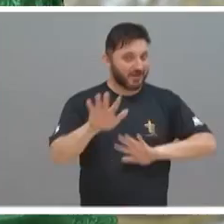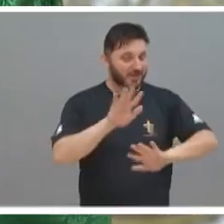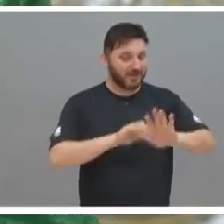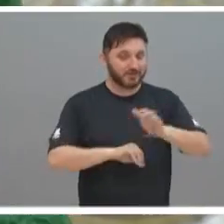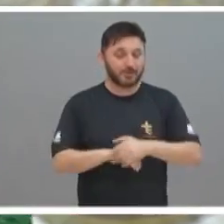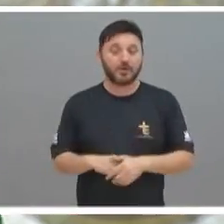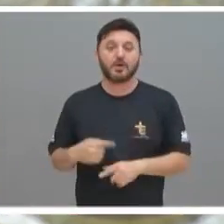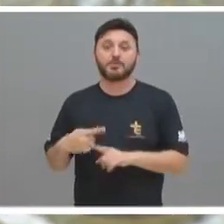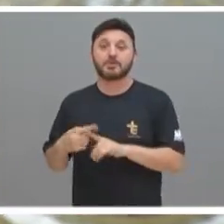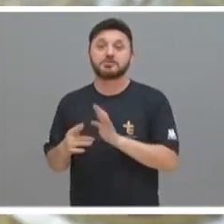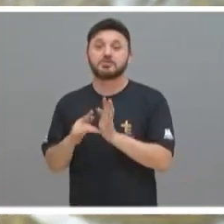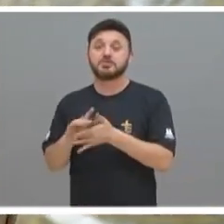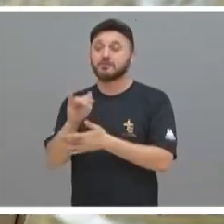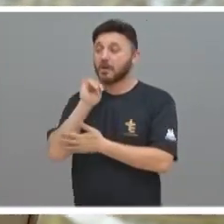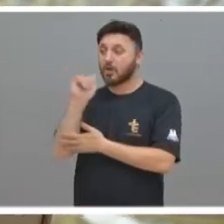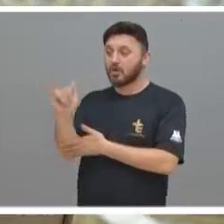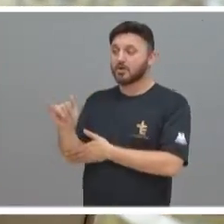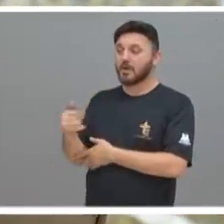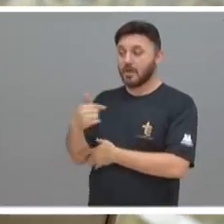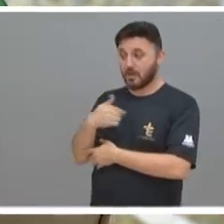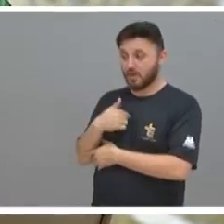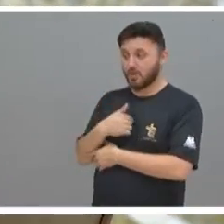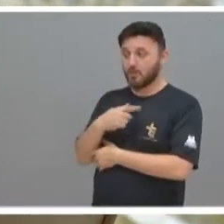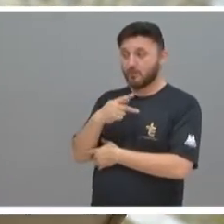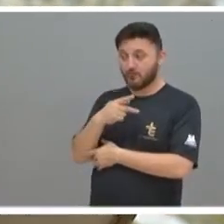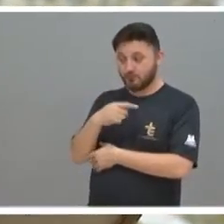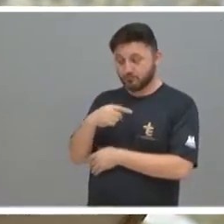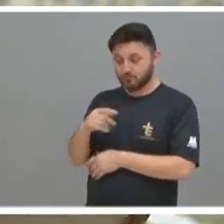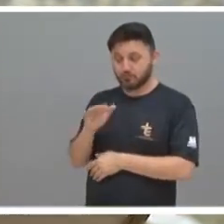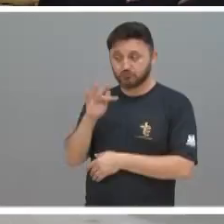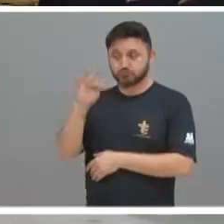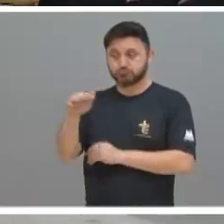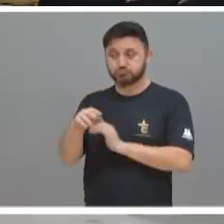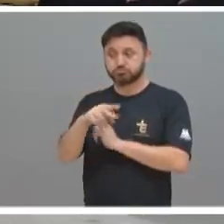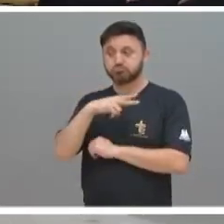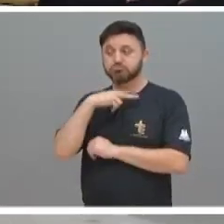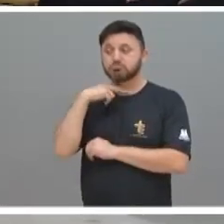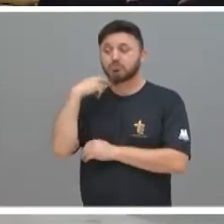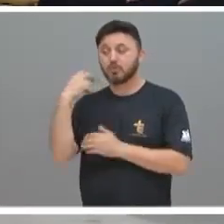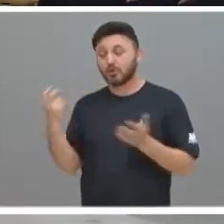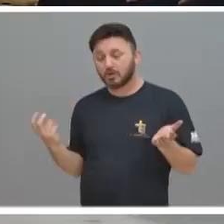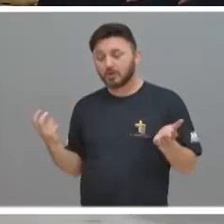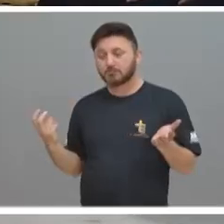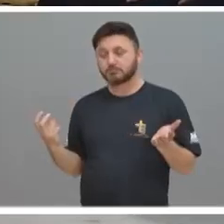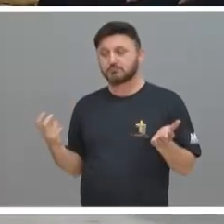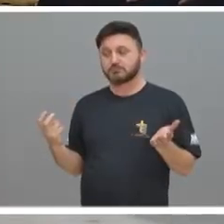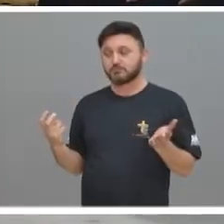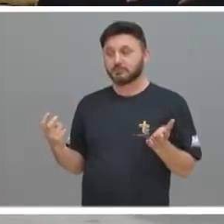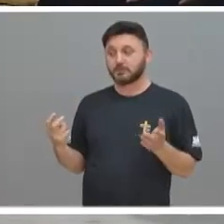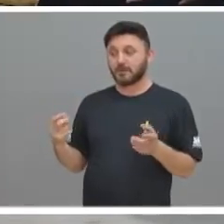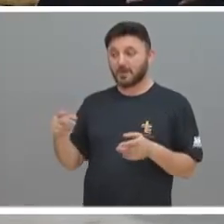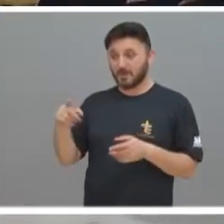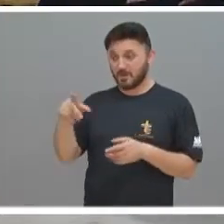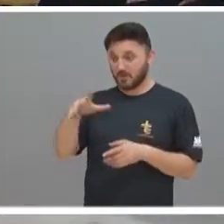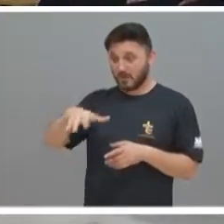entregue, vai ser rejeitado por aqueles que hoje detêm